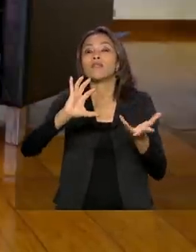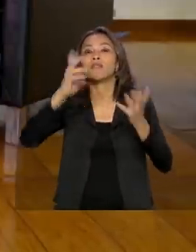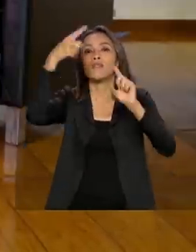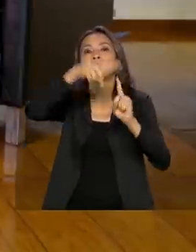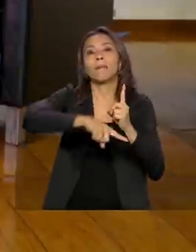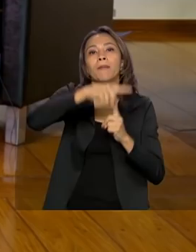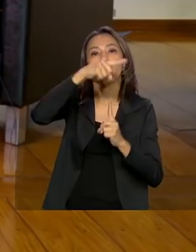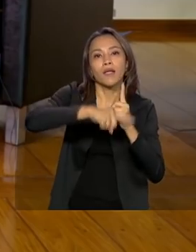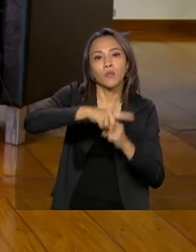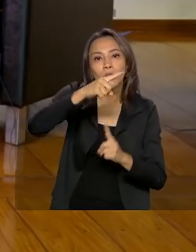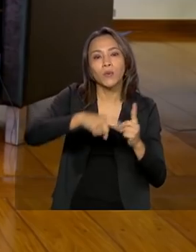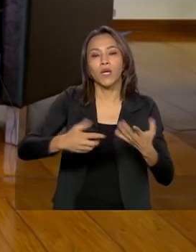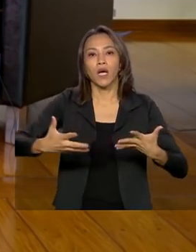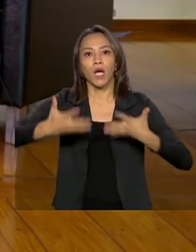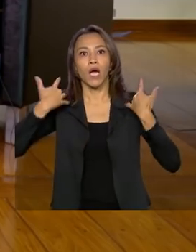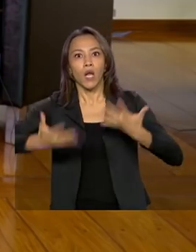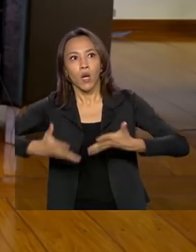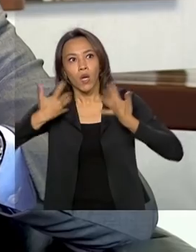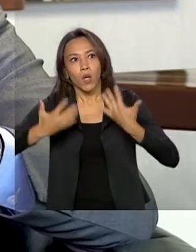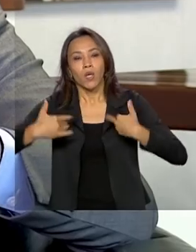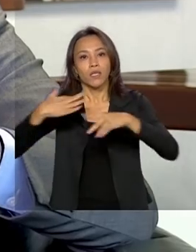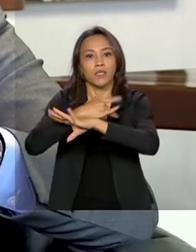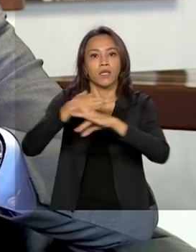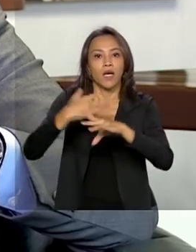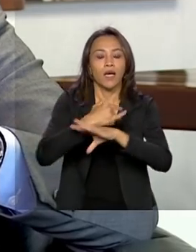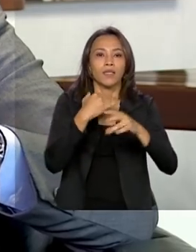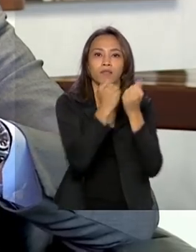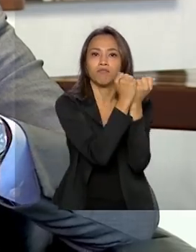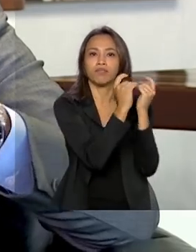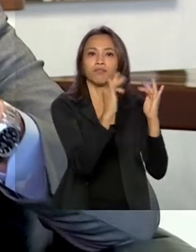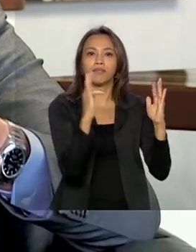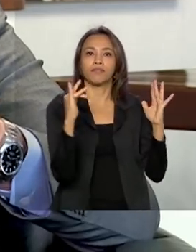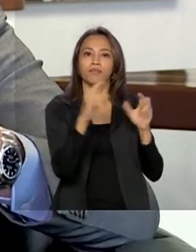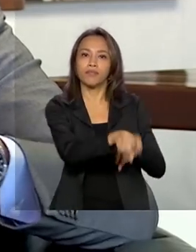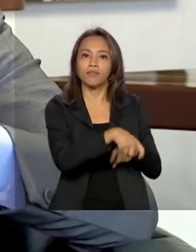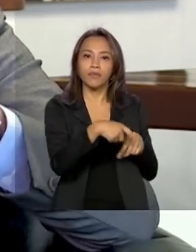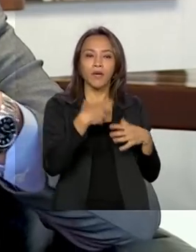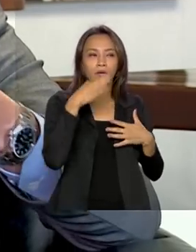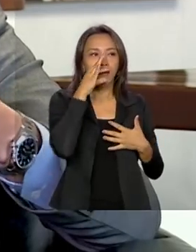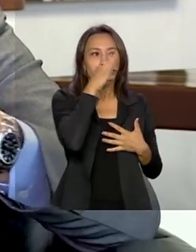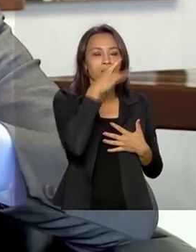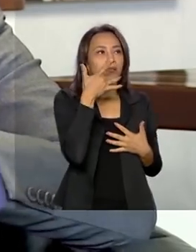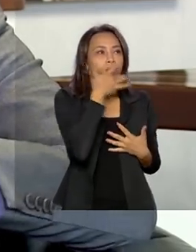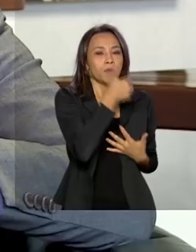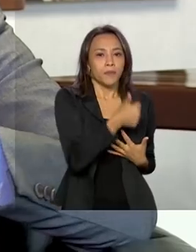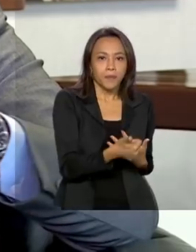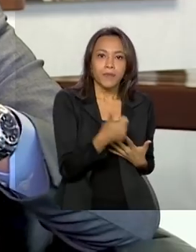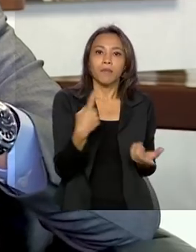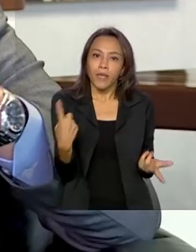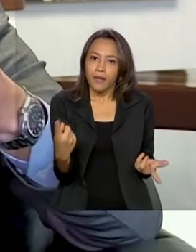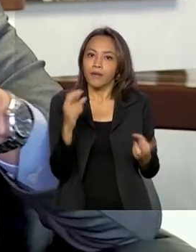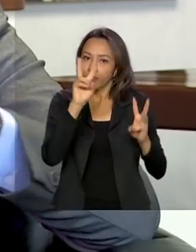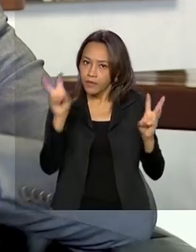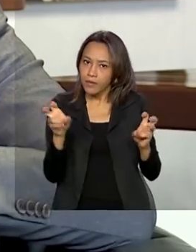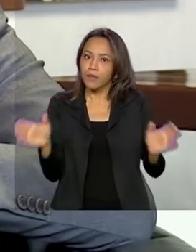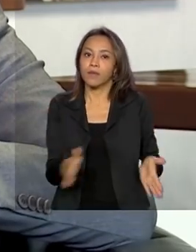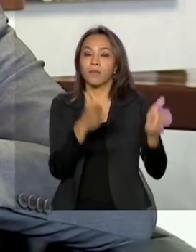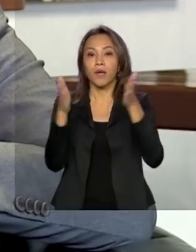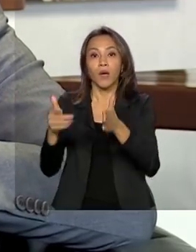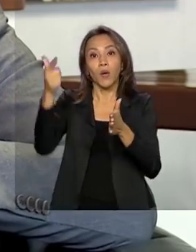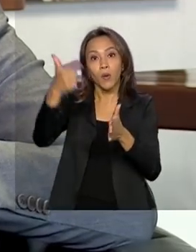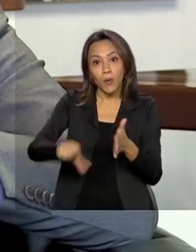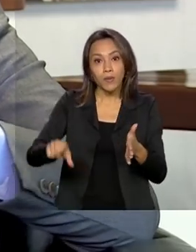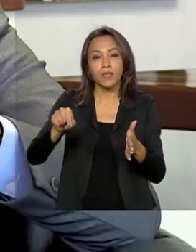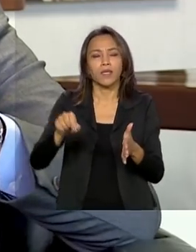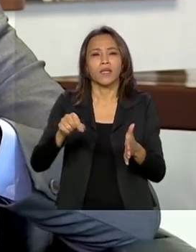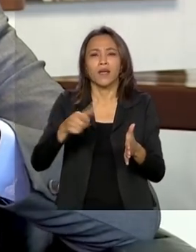de áreas urbanas fazem muita diferença. Depois, melhora a qualidade do ar. Onde tem árvore, tem filtragem do ar, enfim, toda aquela